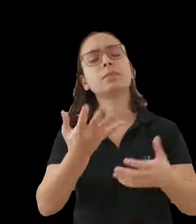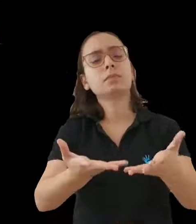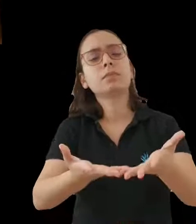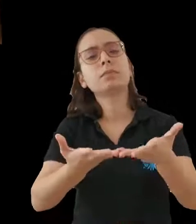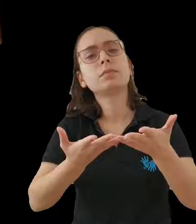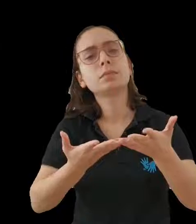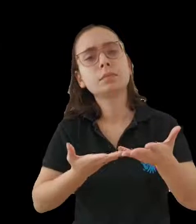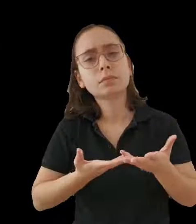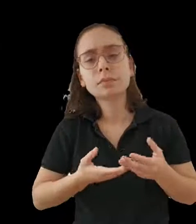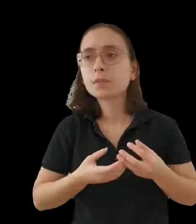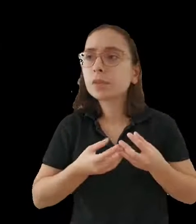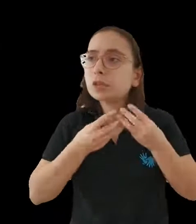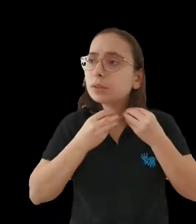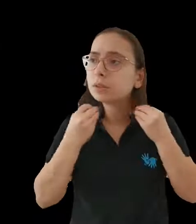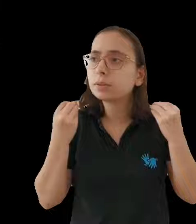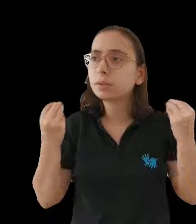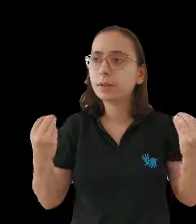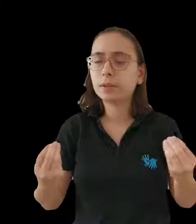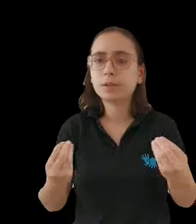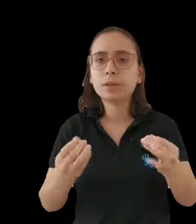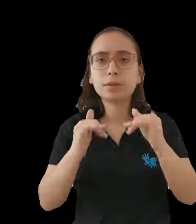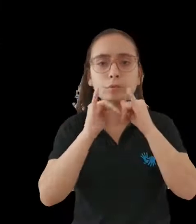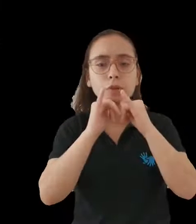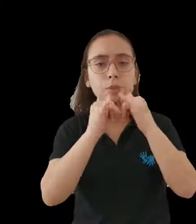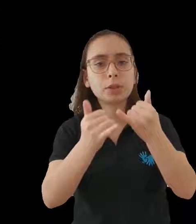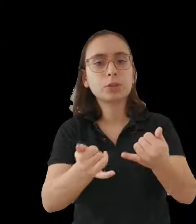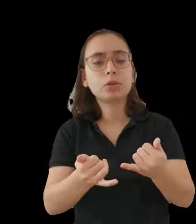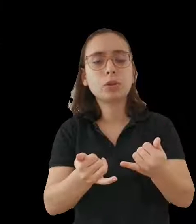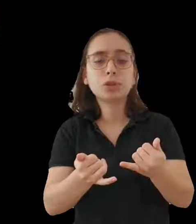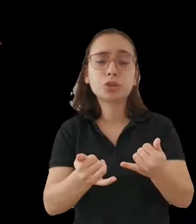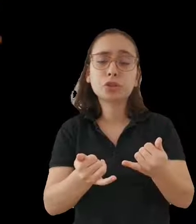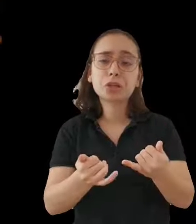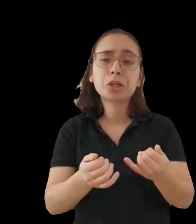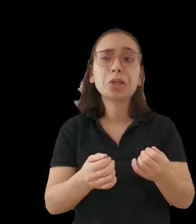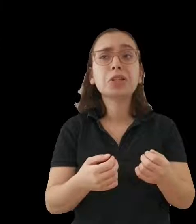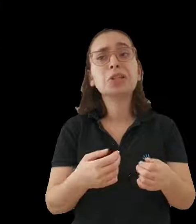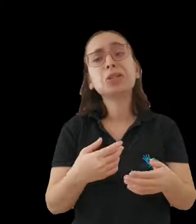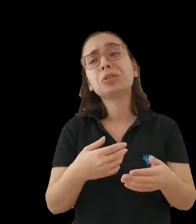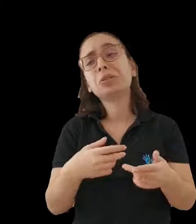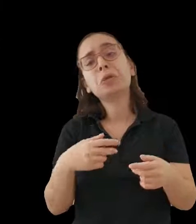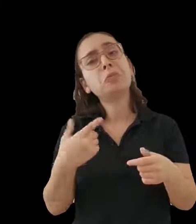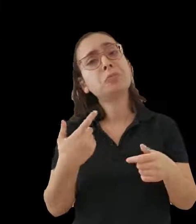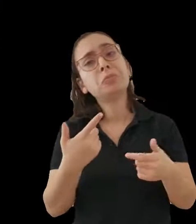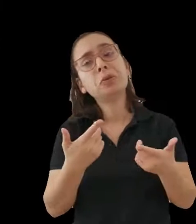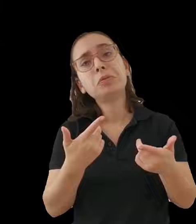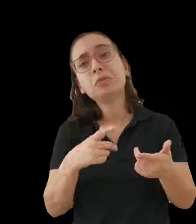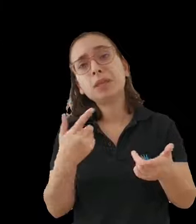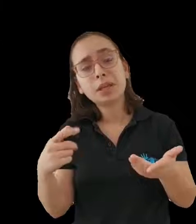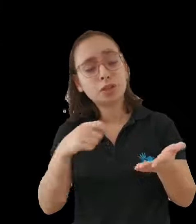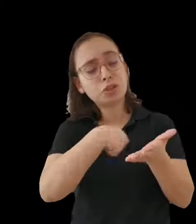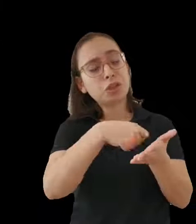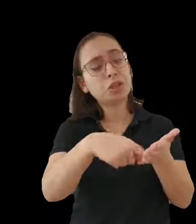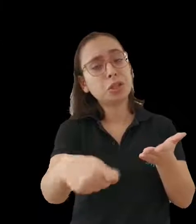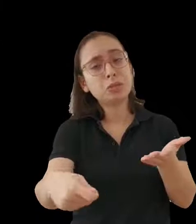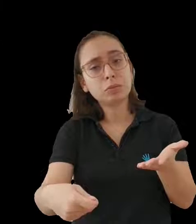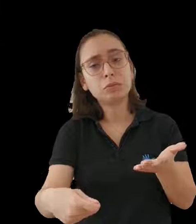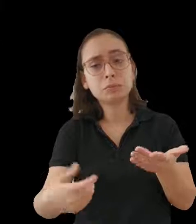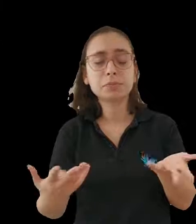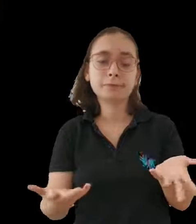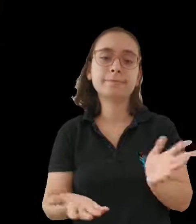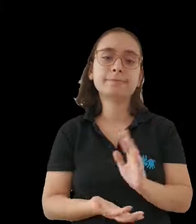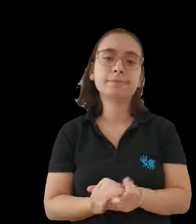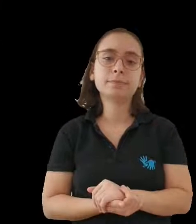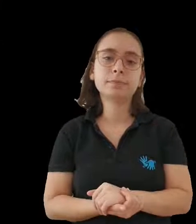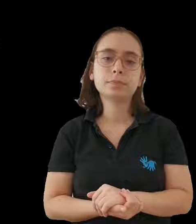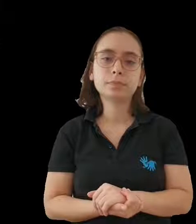aproveitar e trazer cenários, trazer informações que não necessariamente está lá escrito por quem, pelo